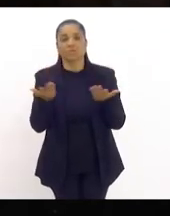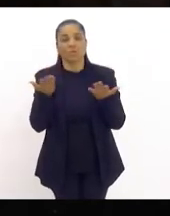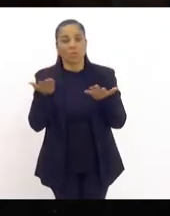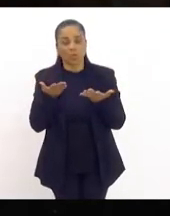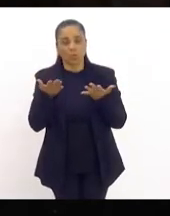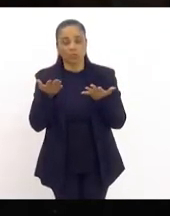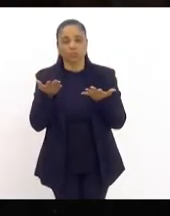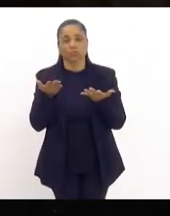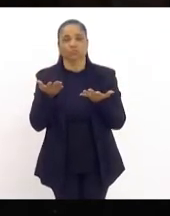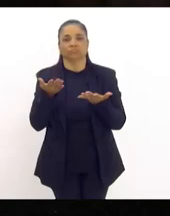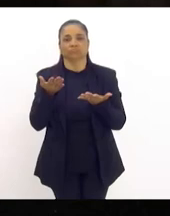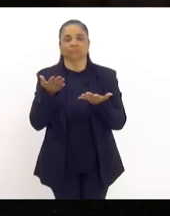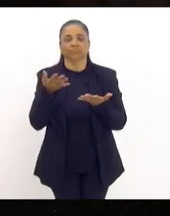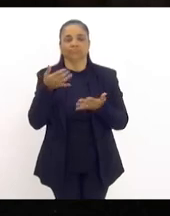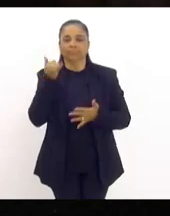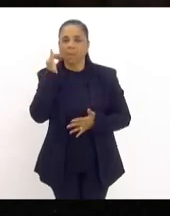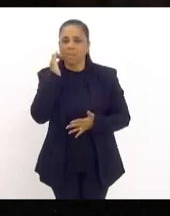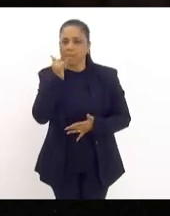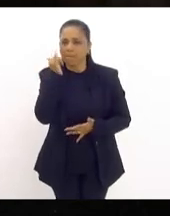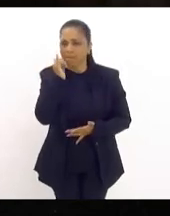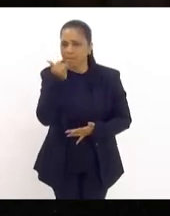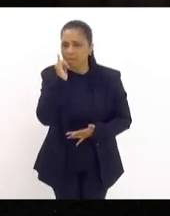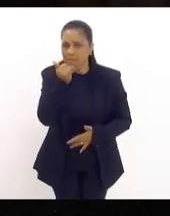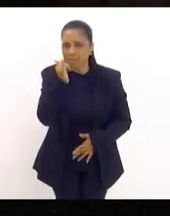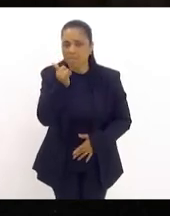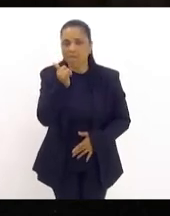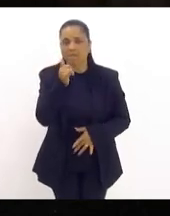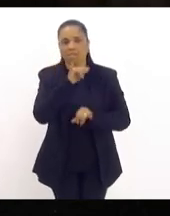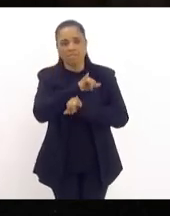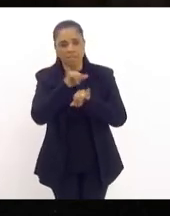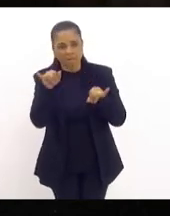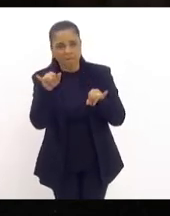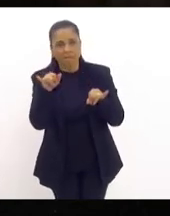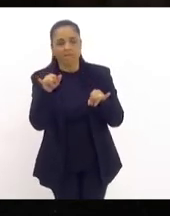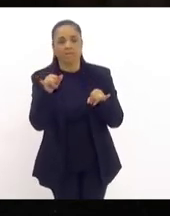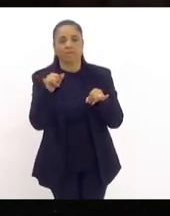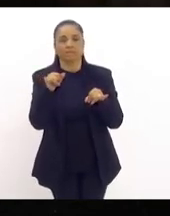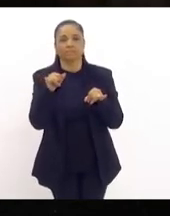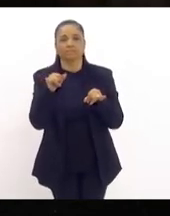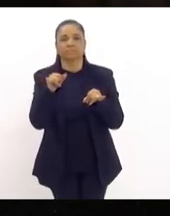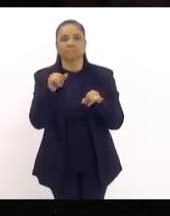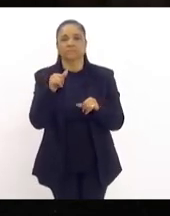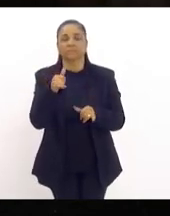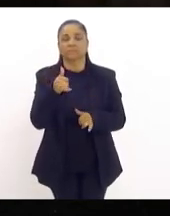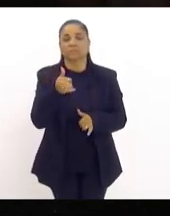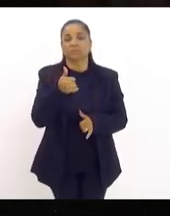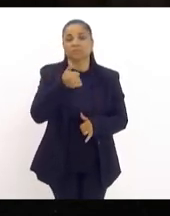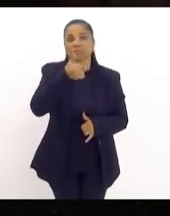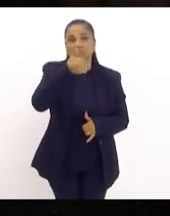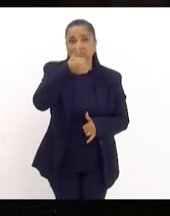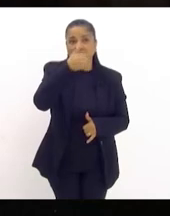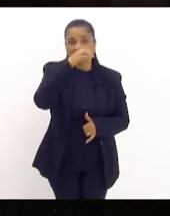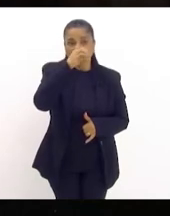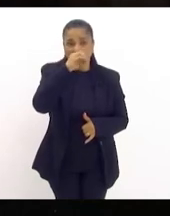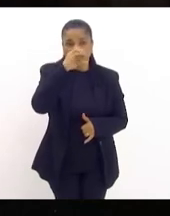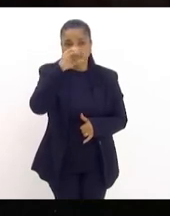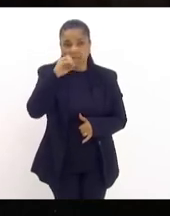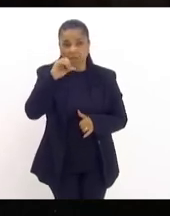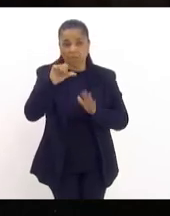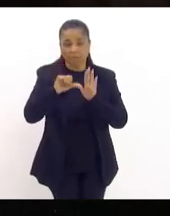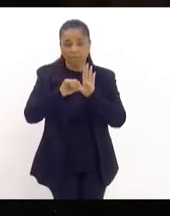fala, senhora presidente, para ressaltar os 100 primeiros dias do governo do nosso